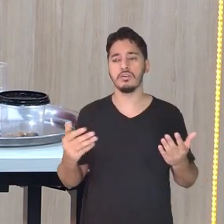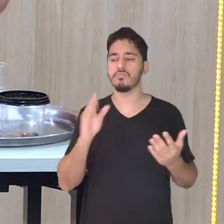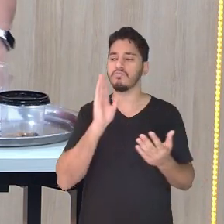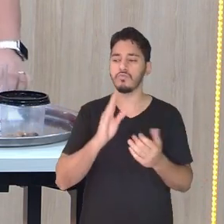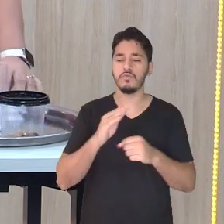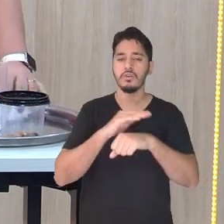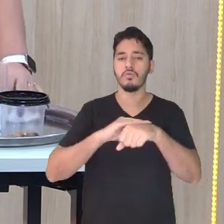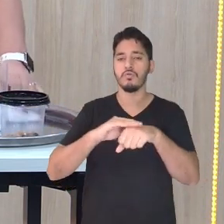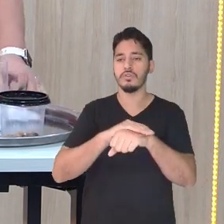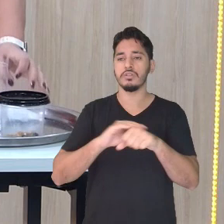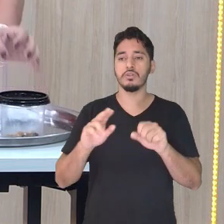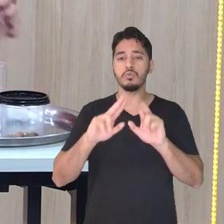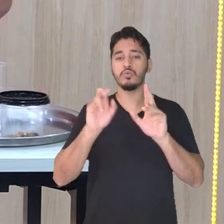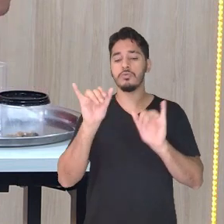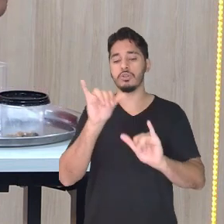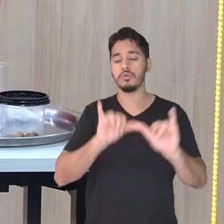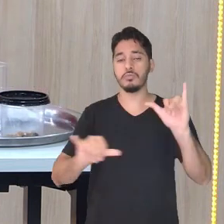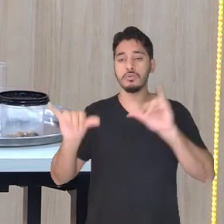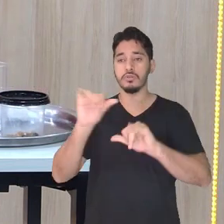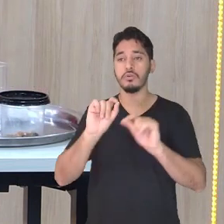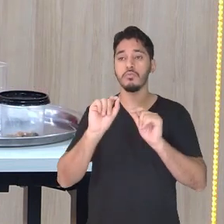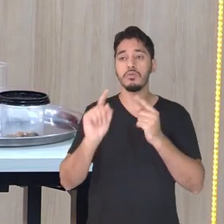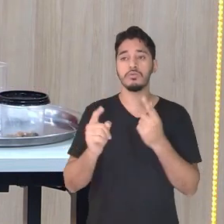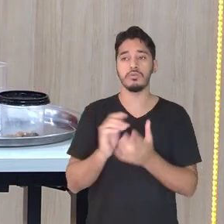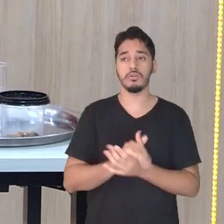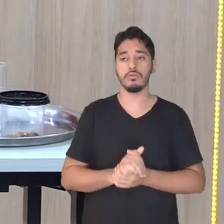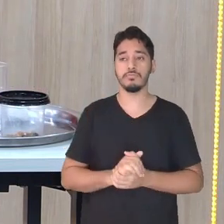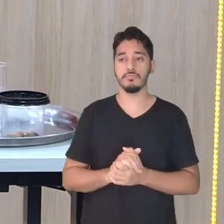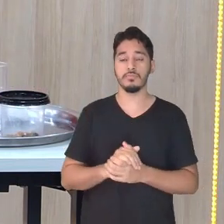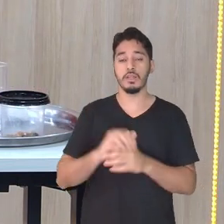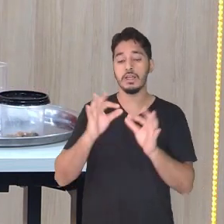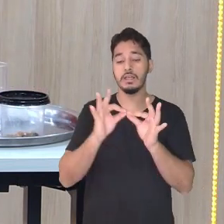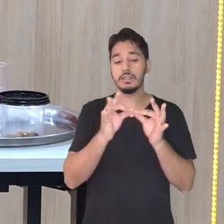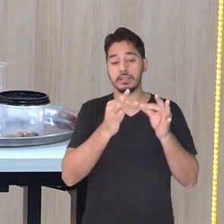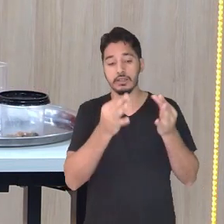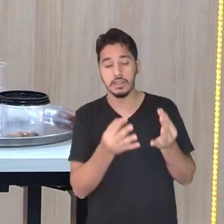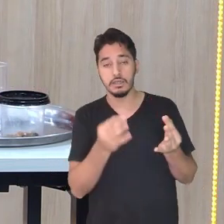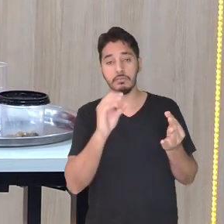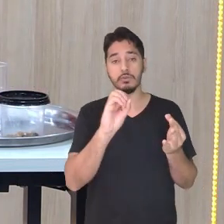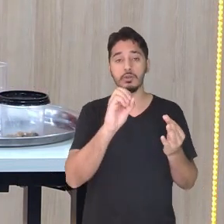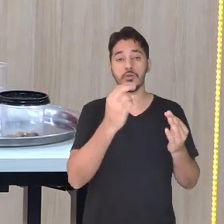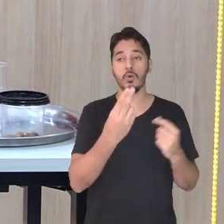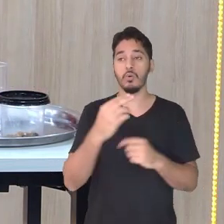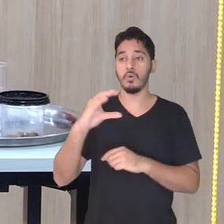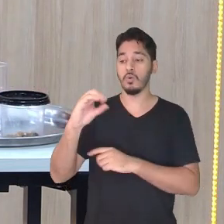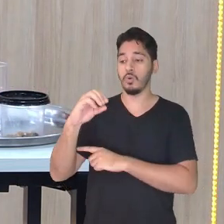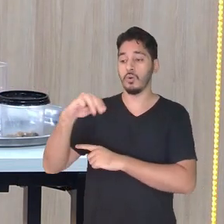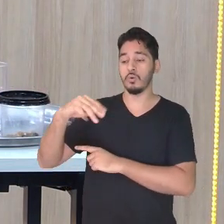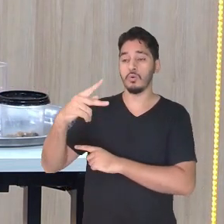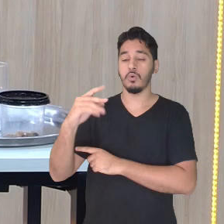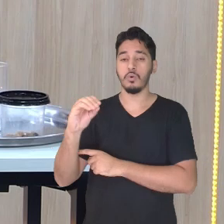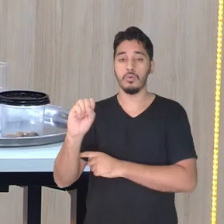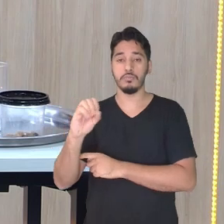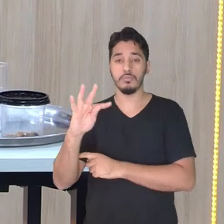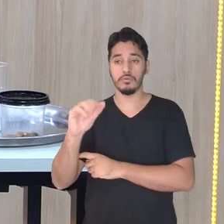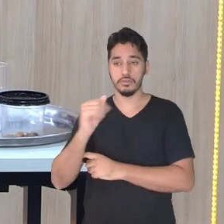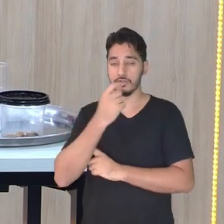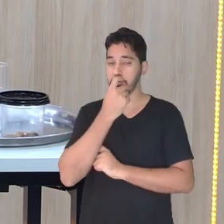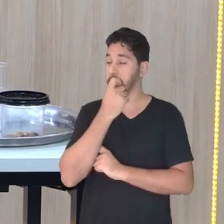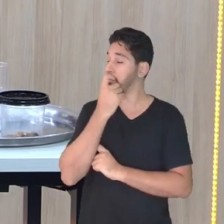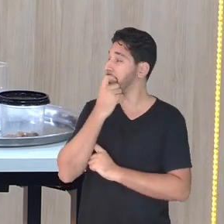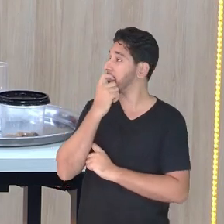conversando, dizendo que as substâncias elas podem ser classificadas como simples e compostos. E aí eu vou trazer para vocês aqui,